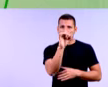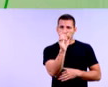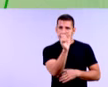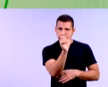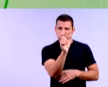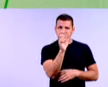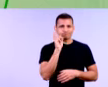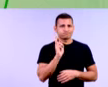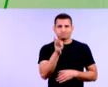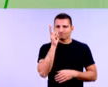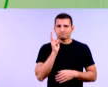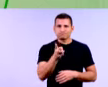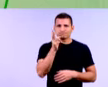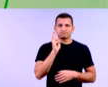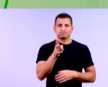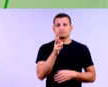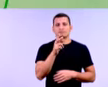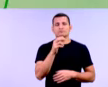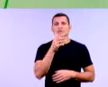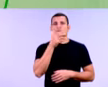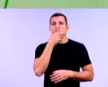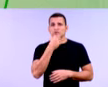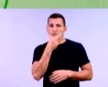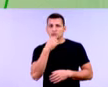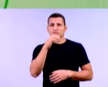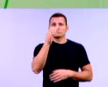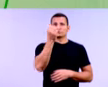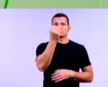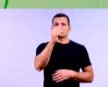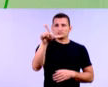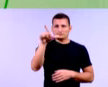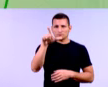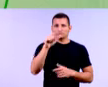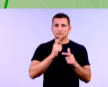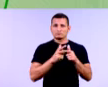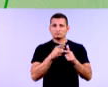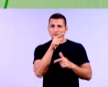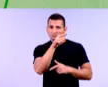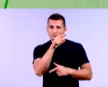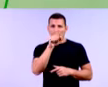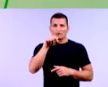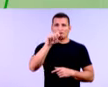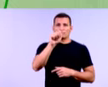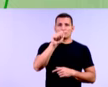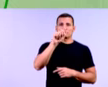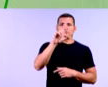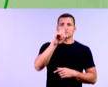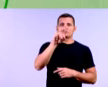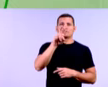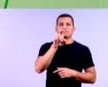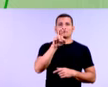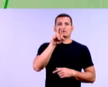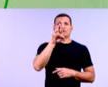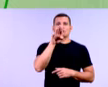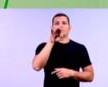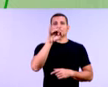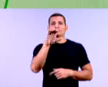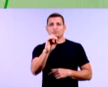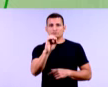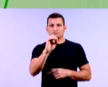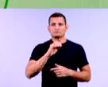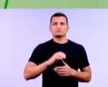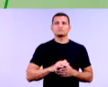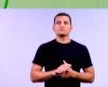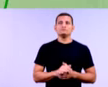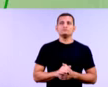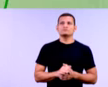no masculino e no singular, porque ela aí é um advérbio. Certo, professora Tayane? Certíssimo. Agora eu